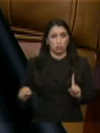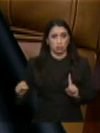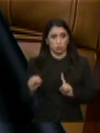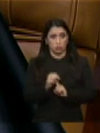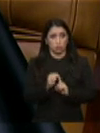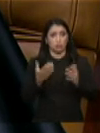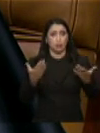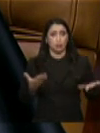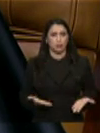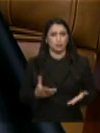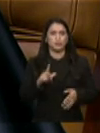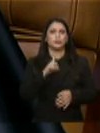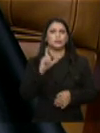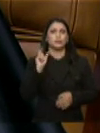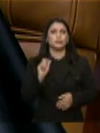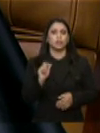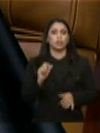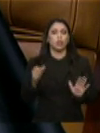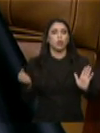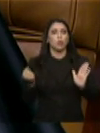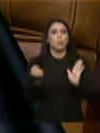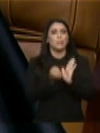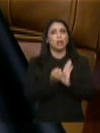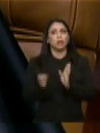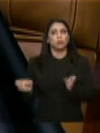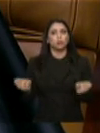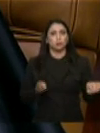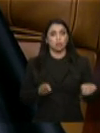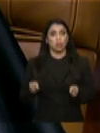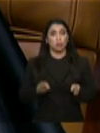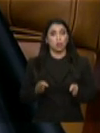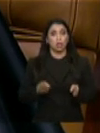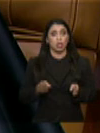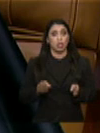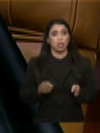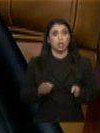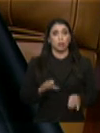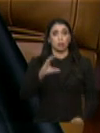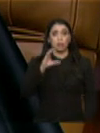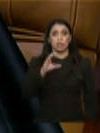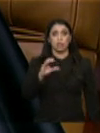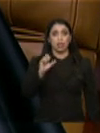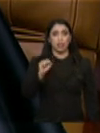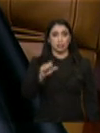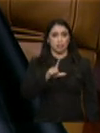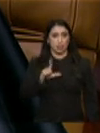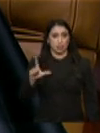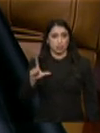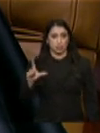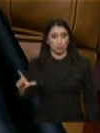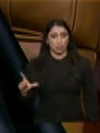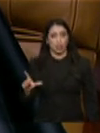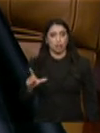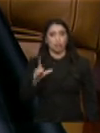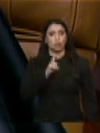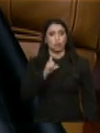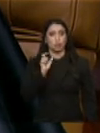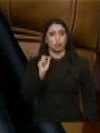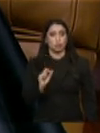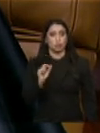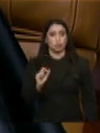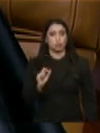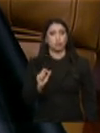que se refere à utilização como marco temporal para a cobrança da CSLL, como sendo a data